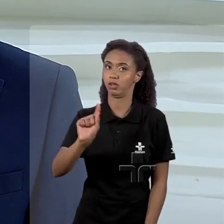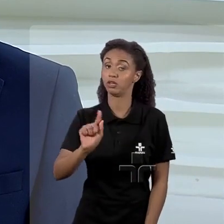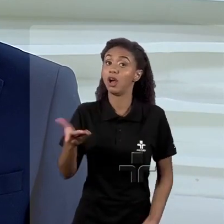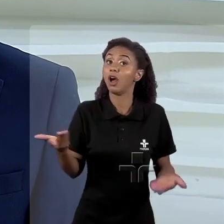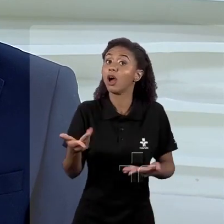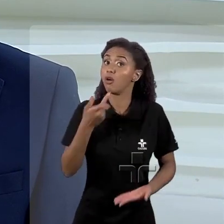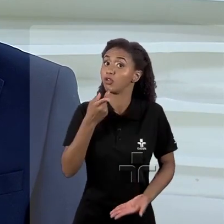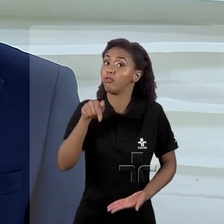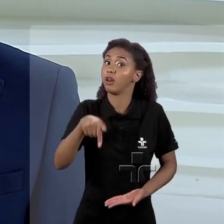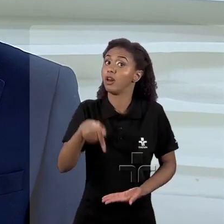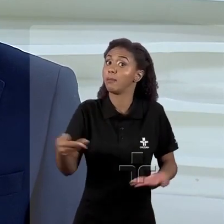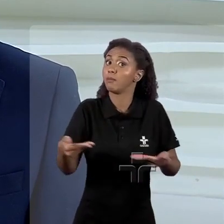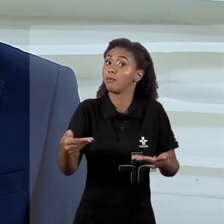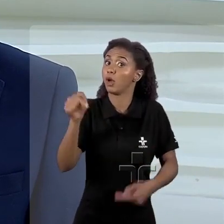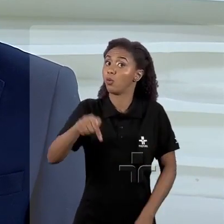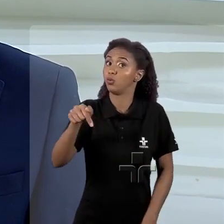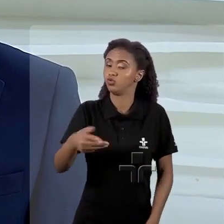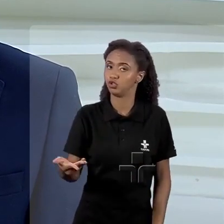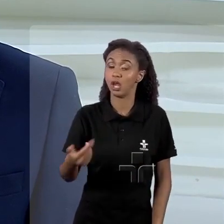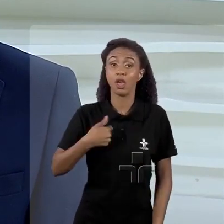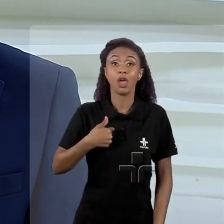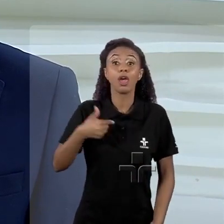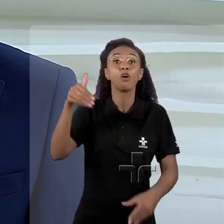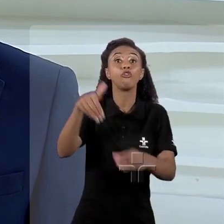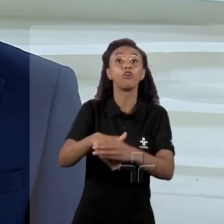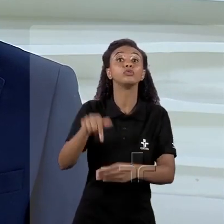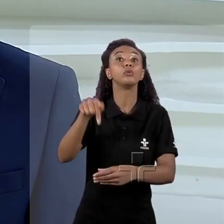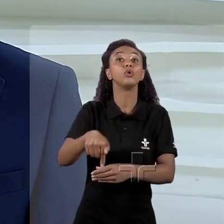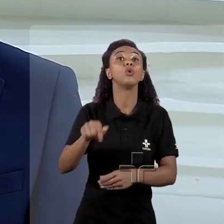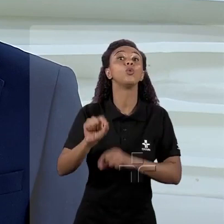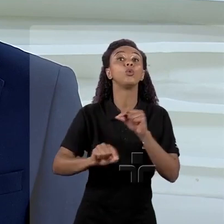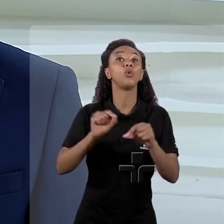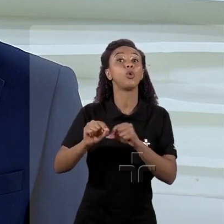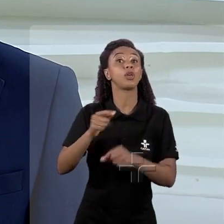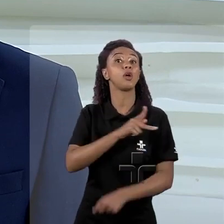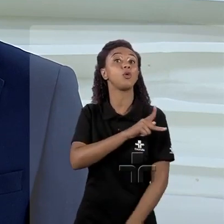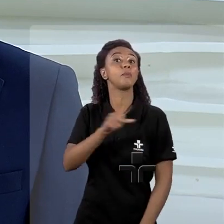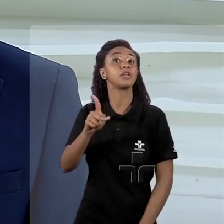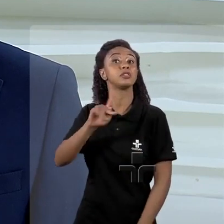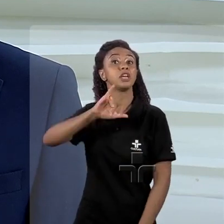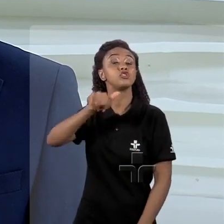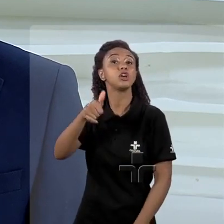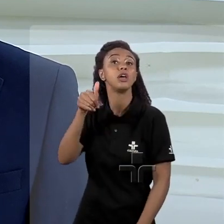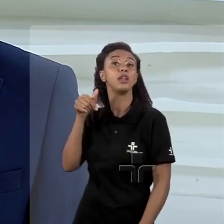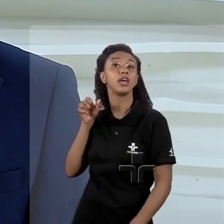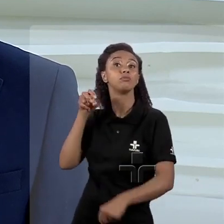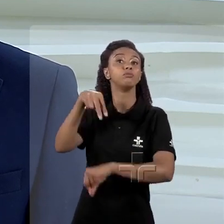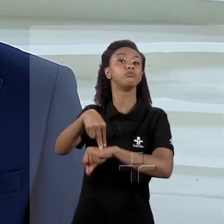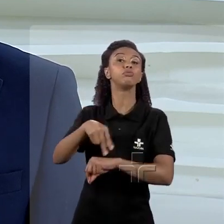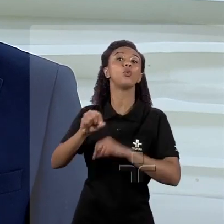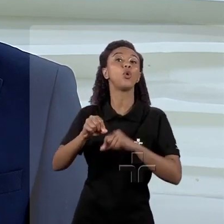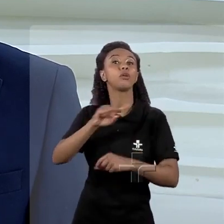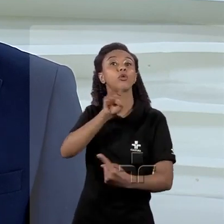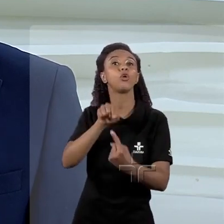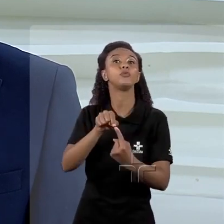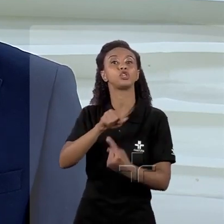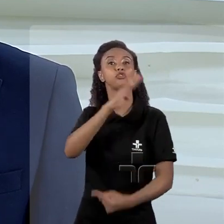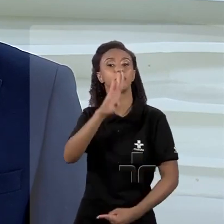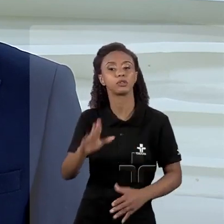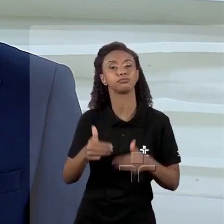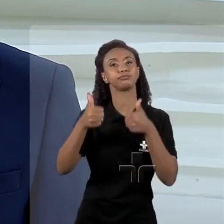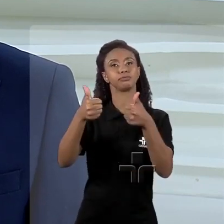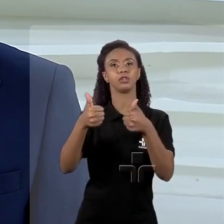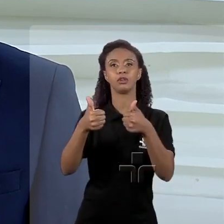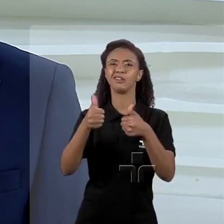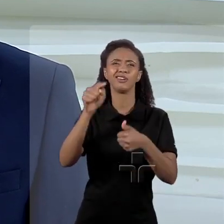presente. Ou seja, eu estarei votando num presidente que assume em janeiro com o objetivo de mudar o Brasil e melhorar o Brasil. e não voltar